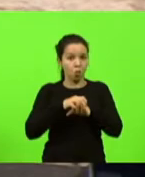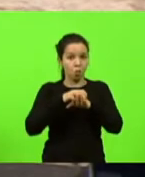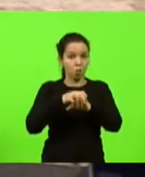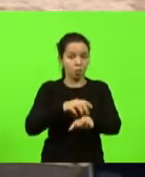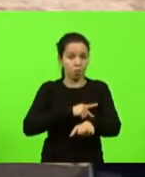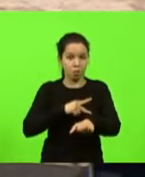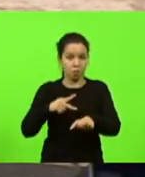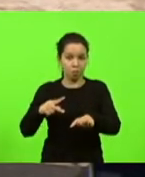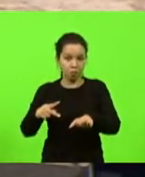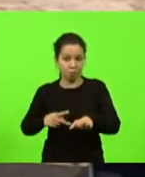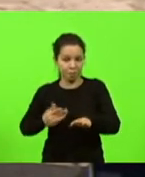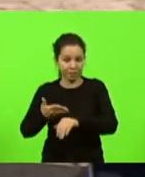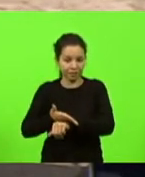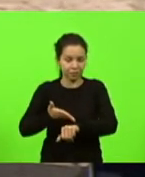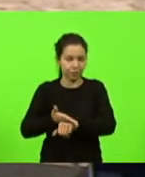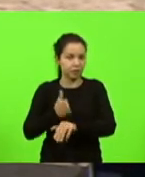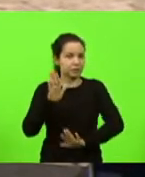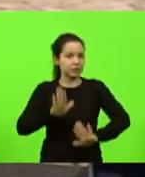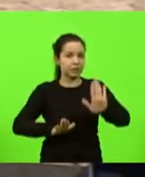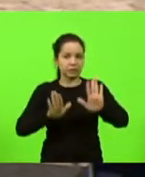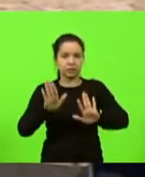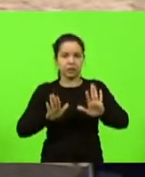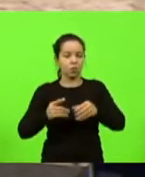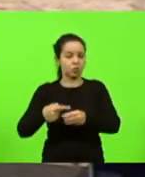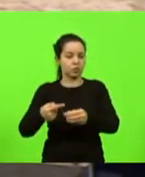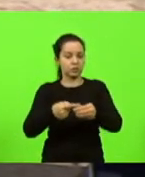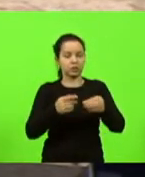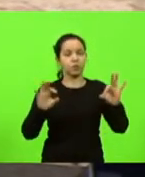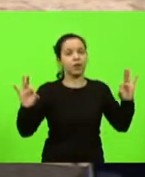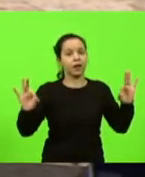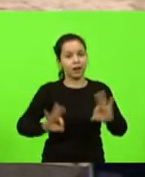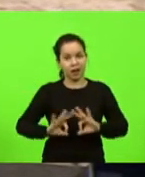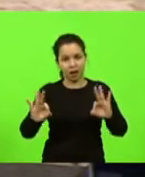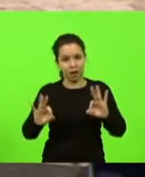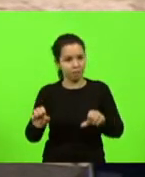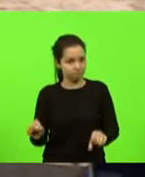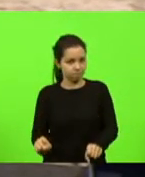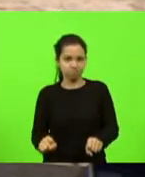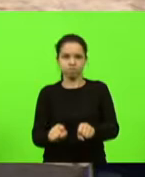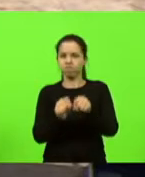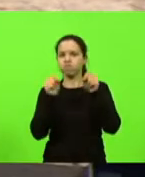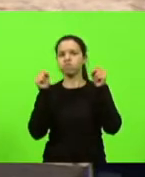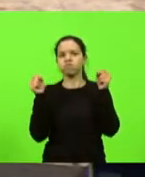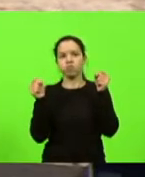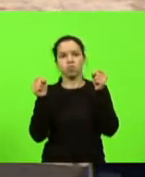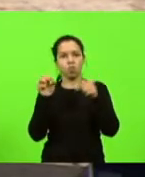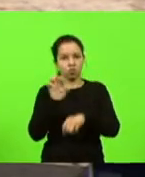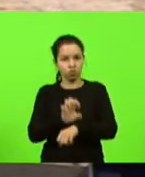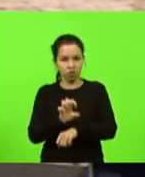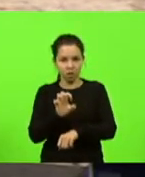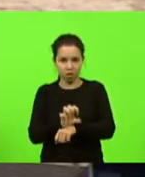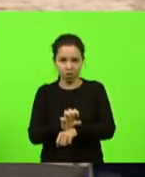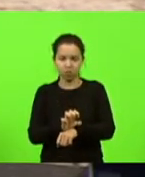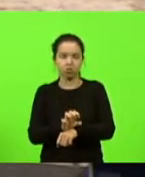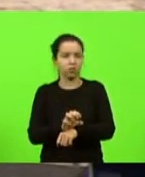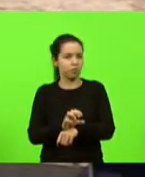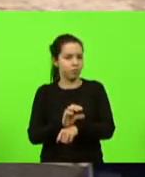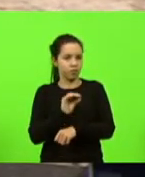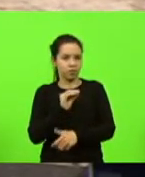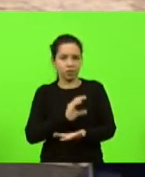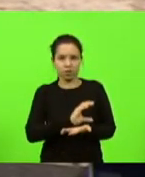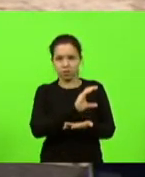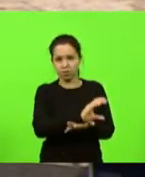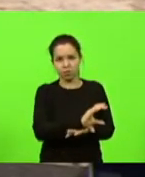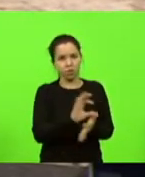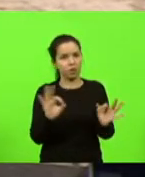licitação de município nenhum. Quebrou o Estado não receberá. Então, nós acertamos isso,